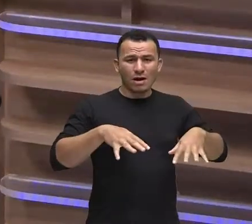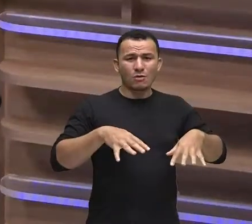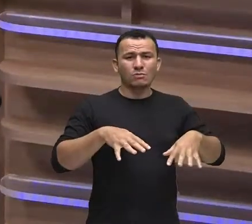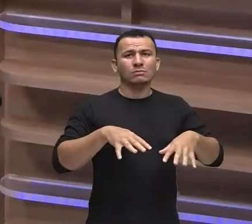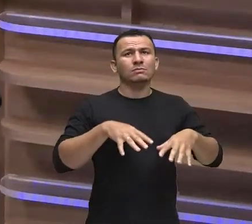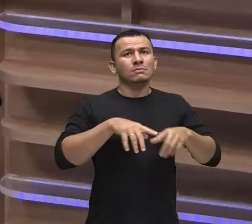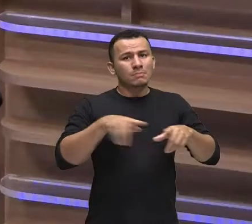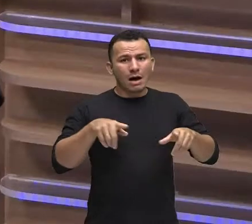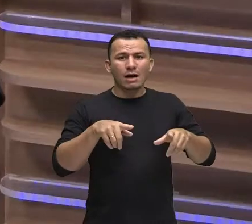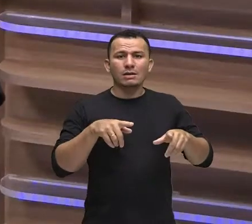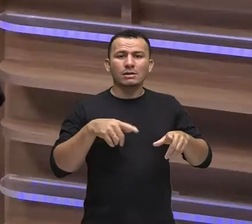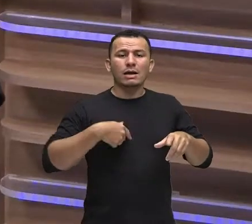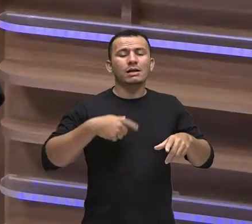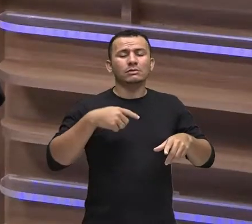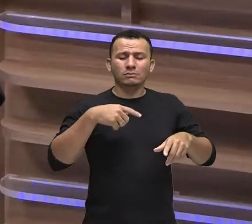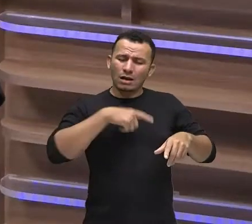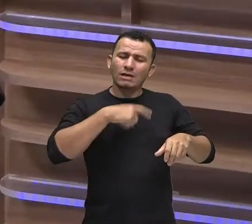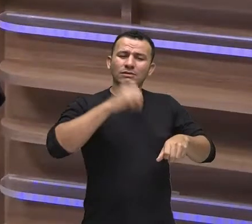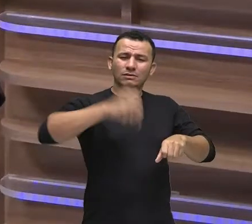pontinho